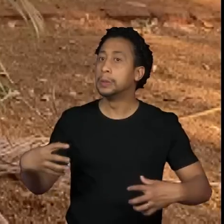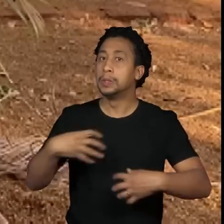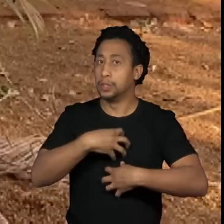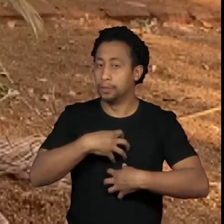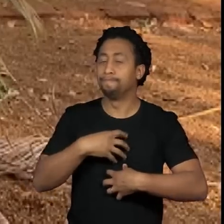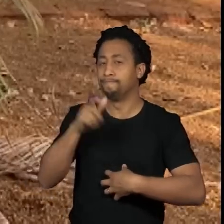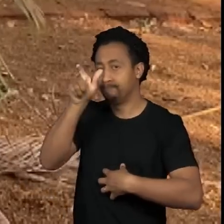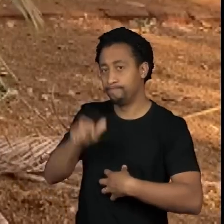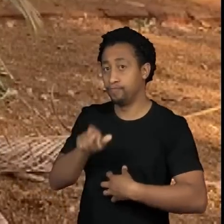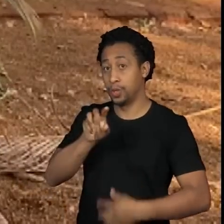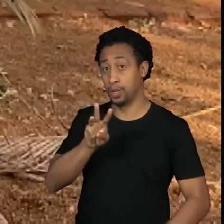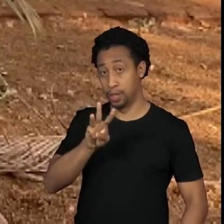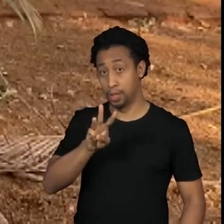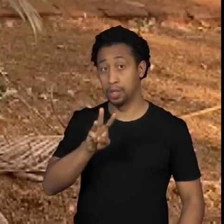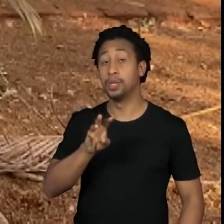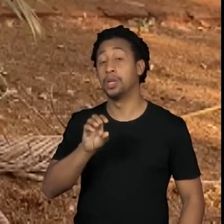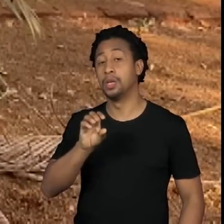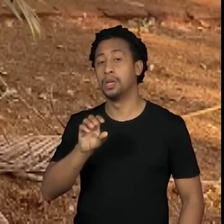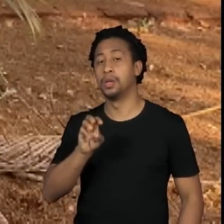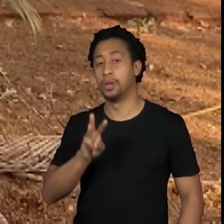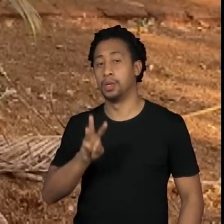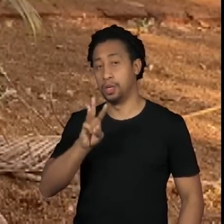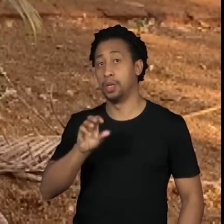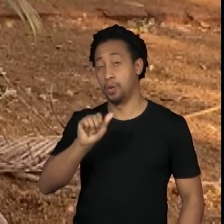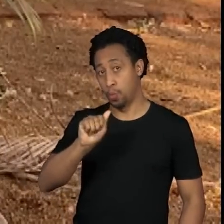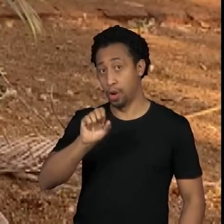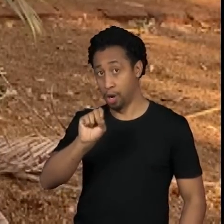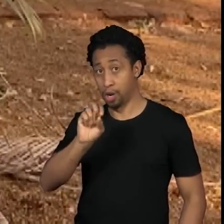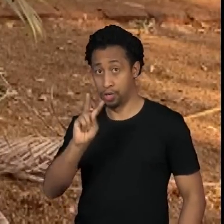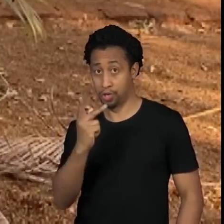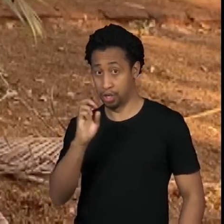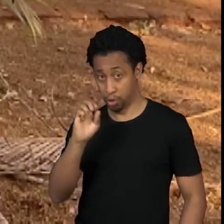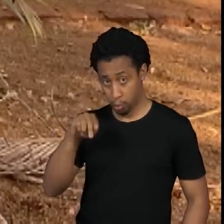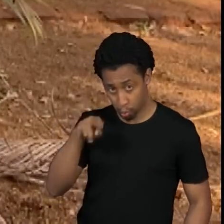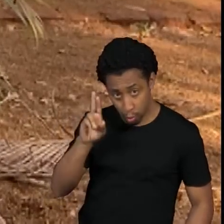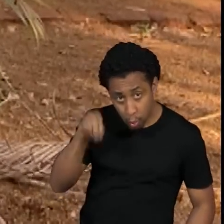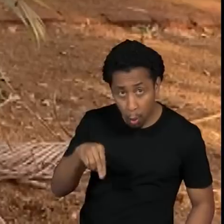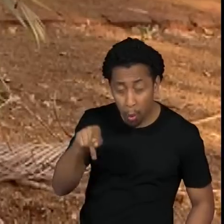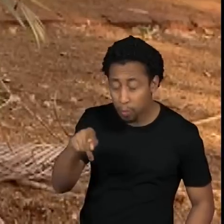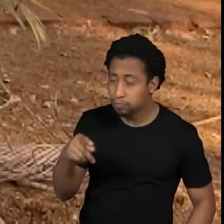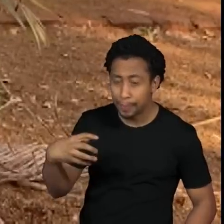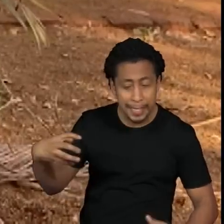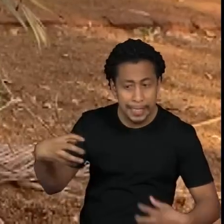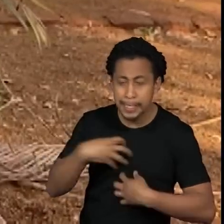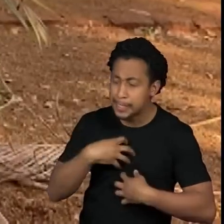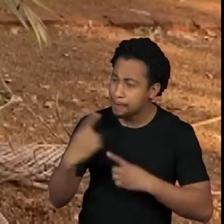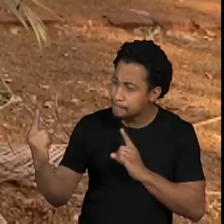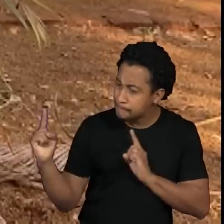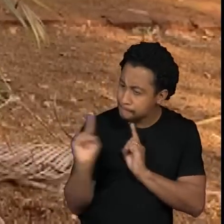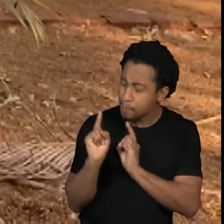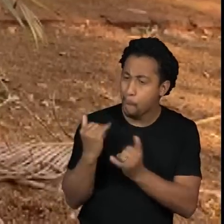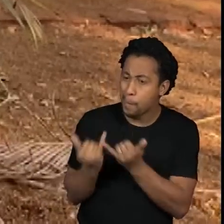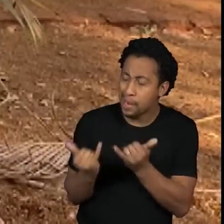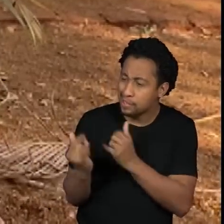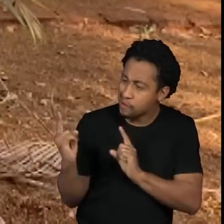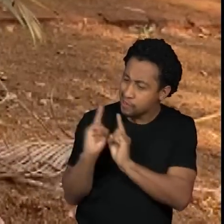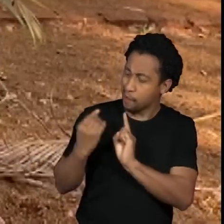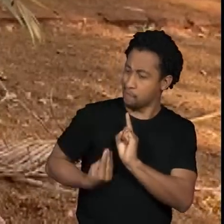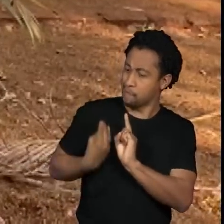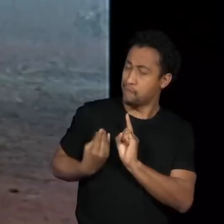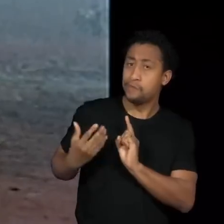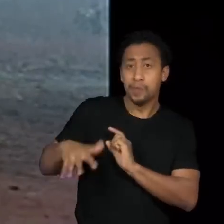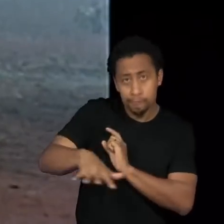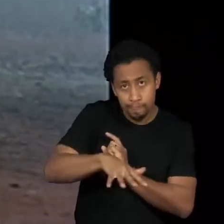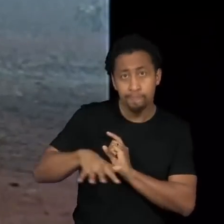Washington era clara, era uma coisa evidente, constante, durante todo o